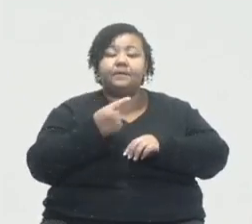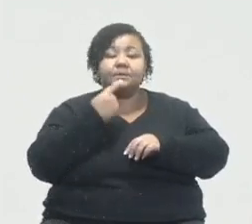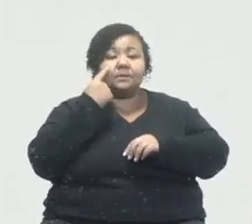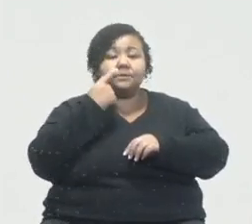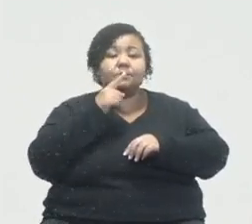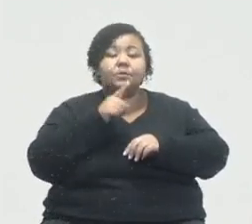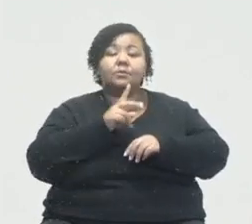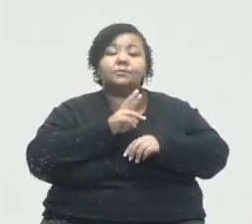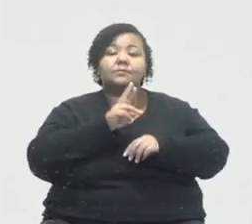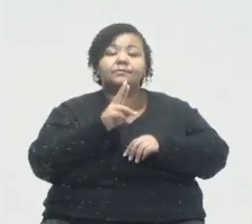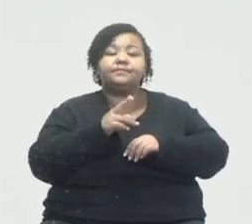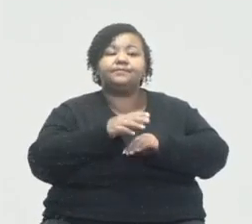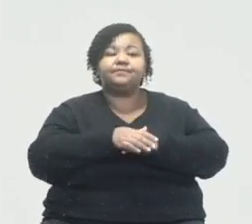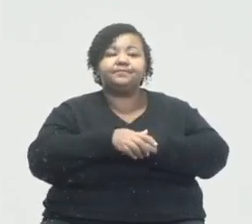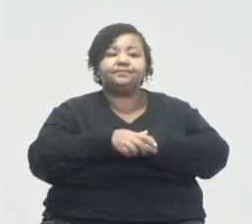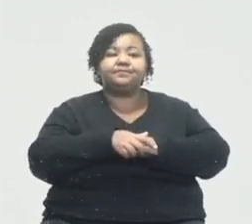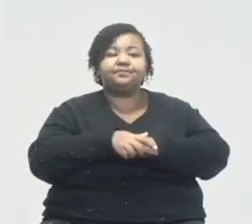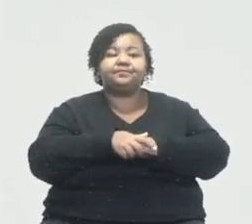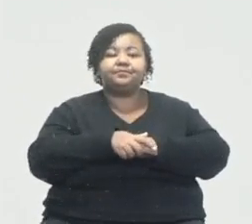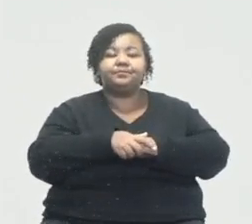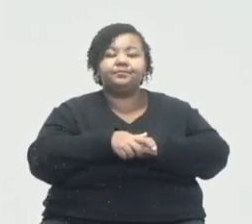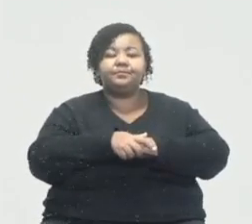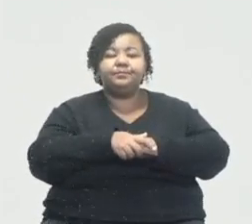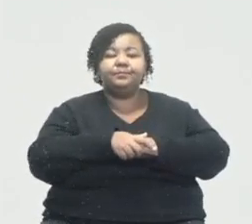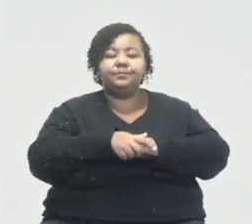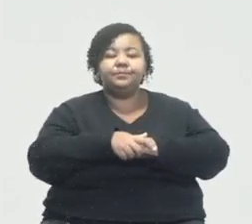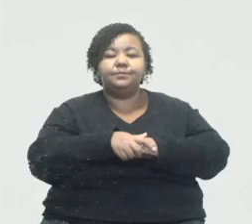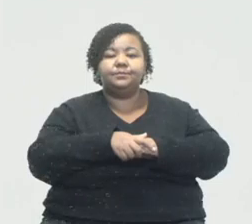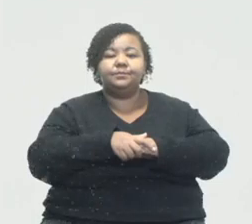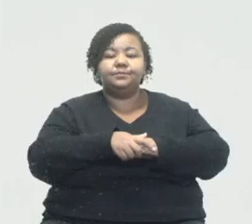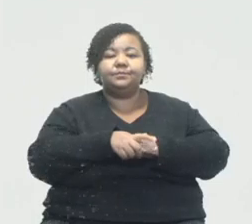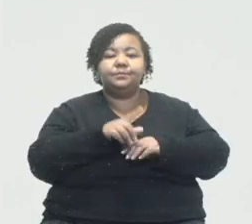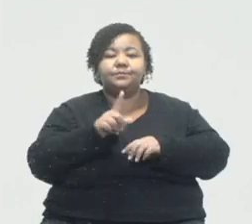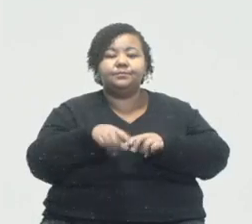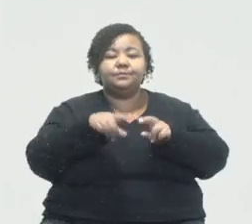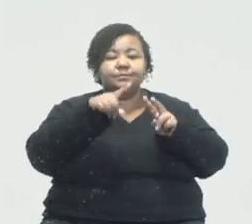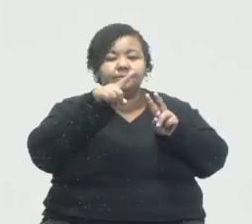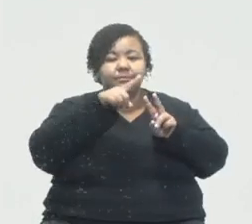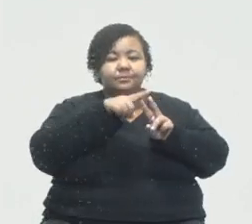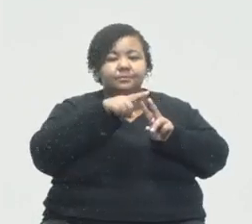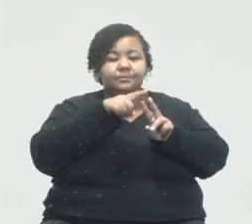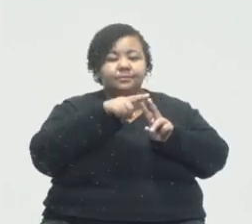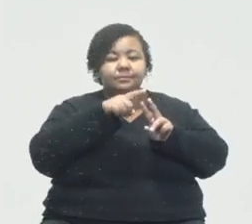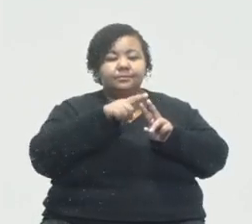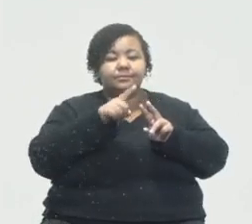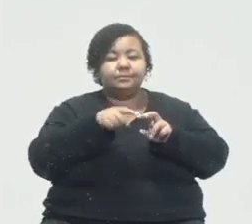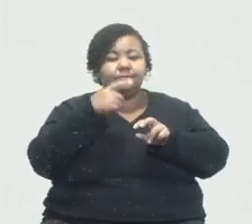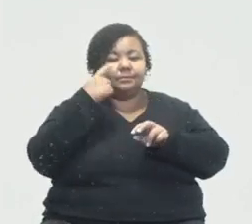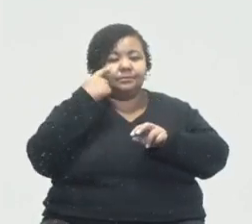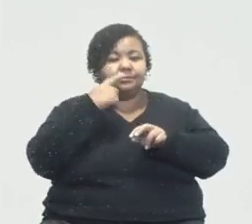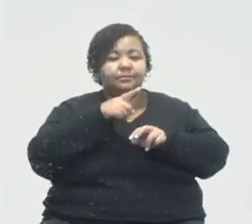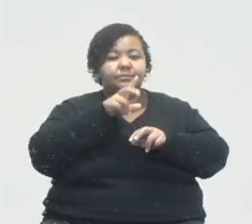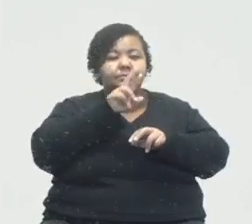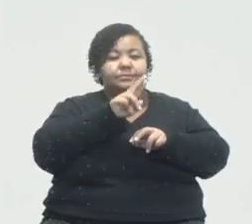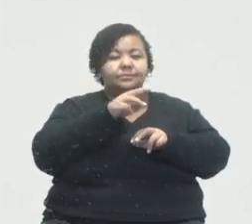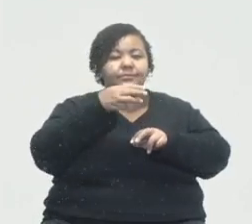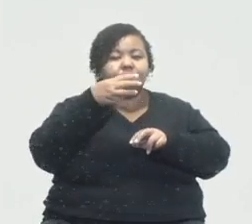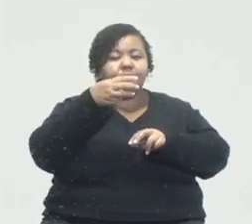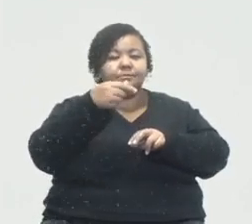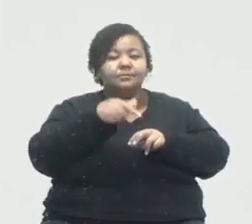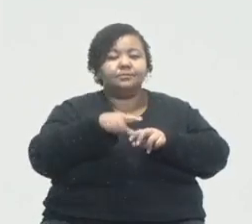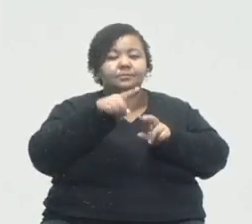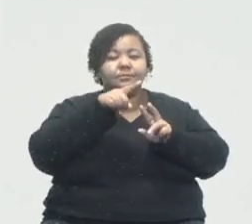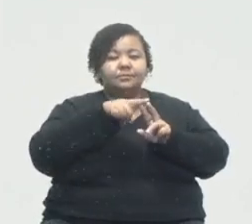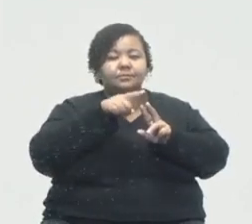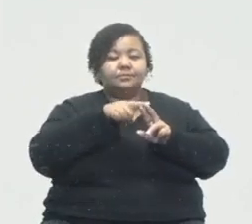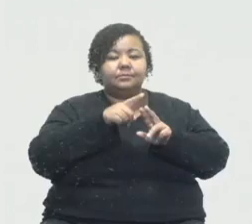relação. Veja aqui, nós temos os vetores que foram dados, estamos considerando o R3, então nosso vetor nulo do R3